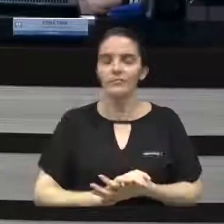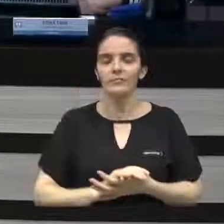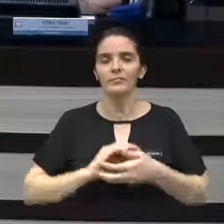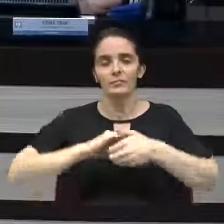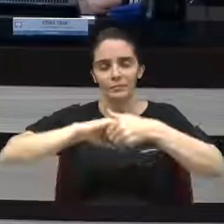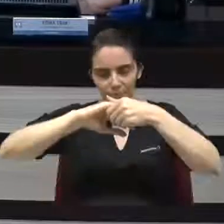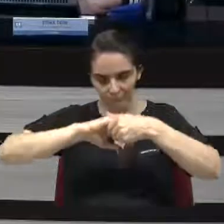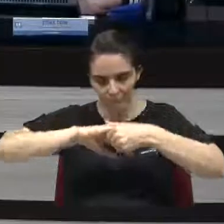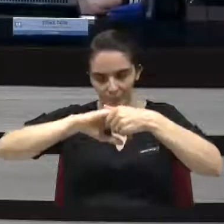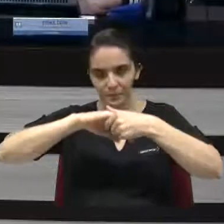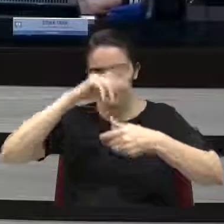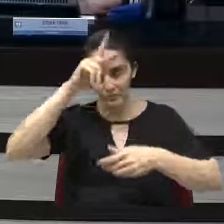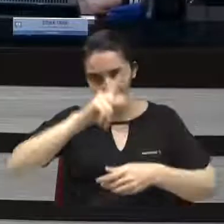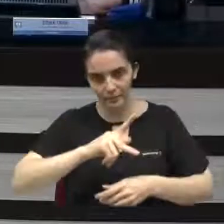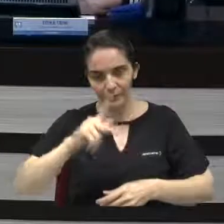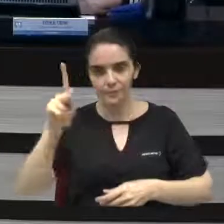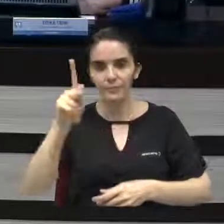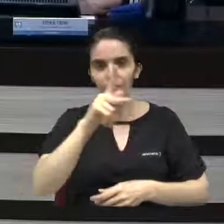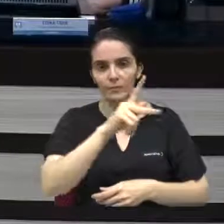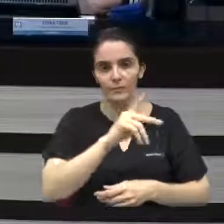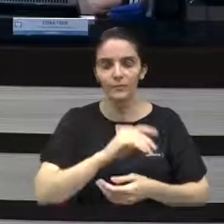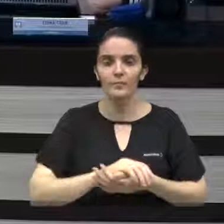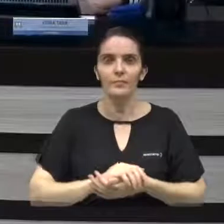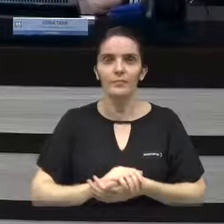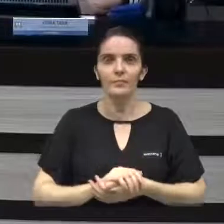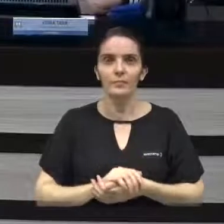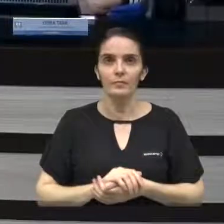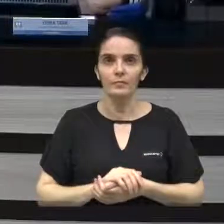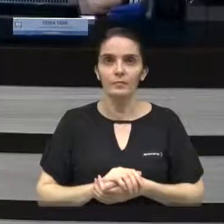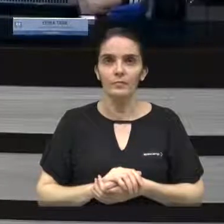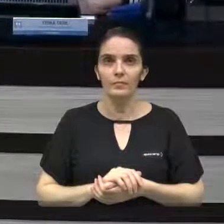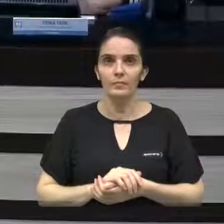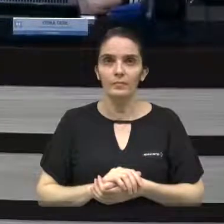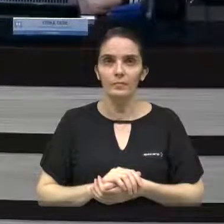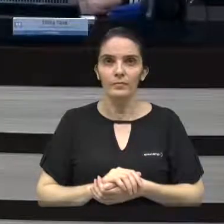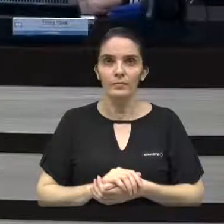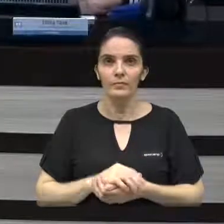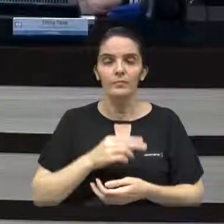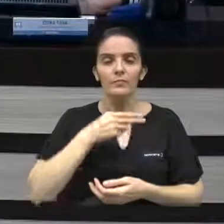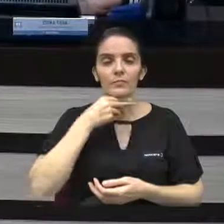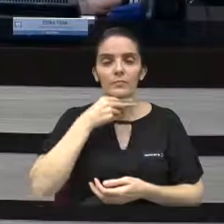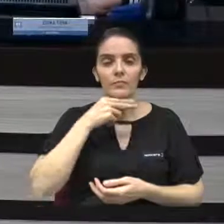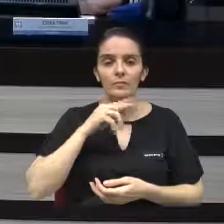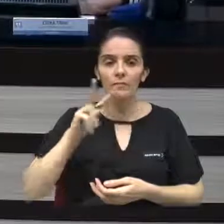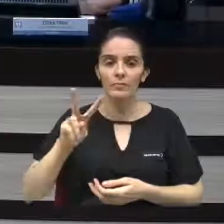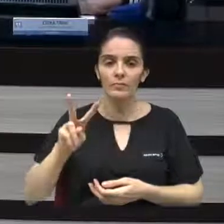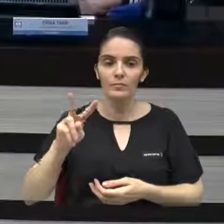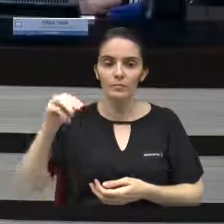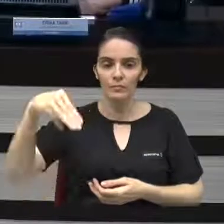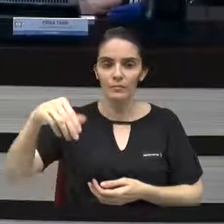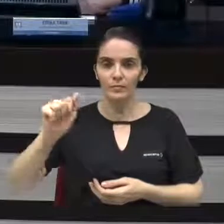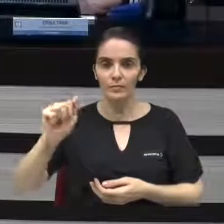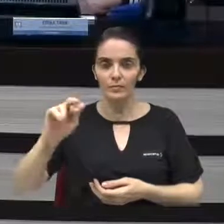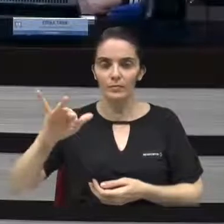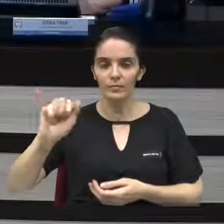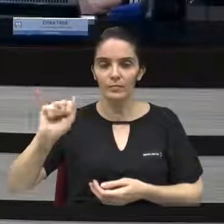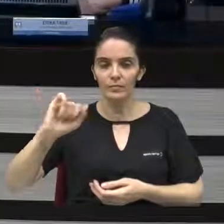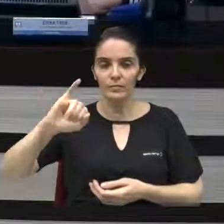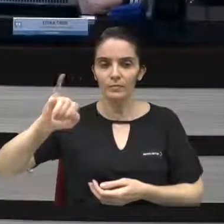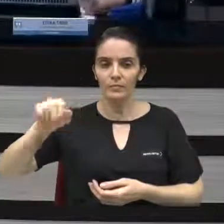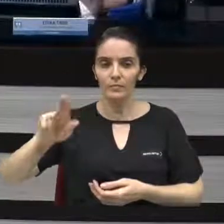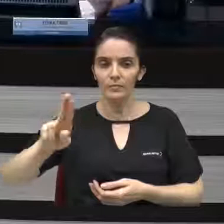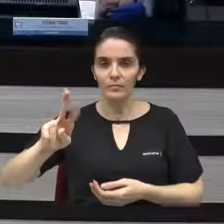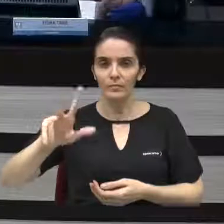para o senhor, a mãe da Dona Vanildo, homenagem à Dona Maria Júlia. Parabéns a todos.